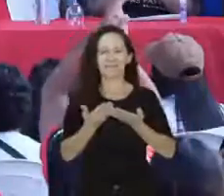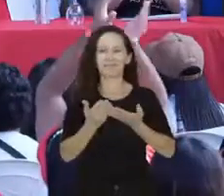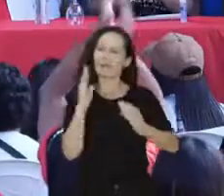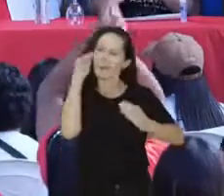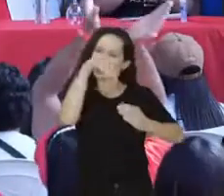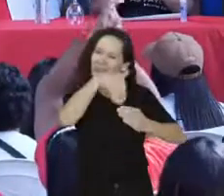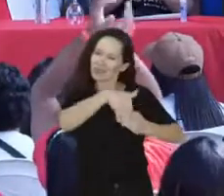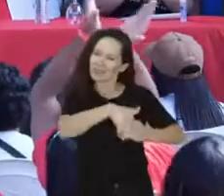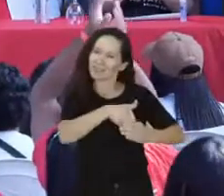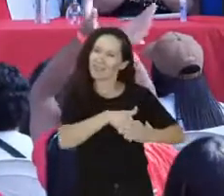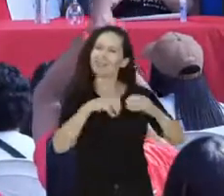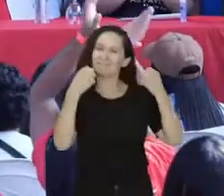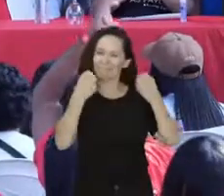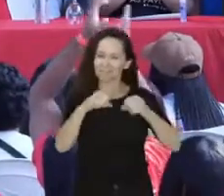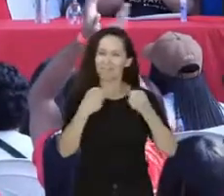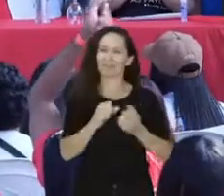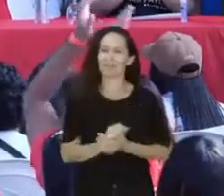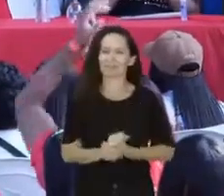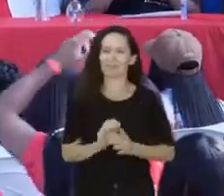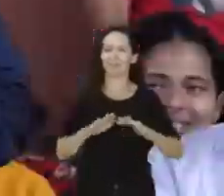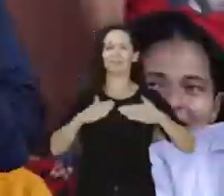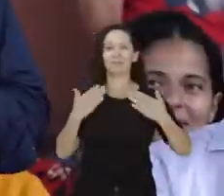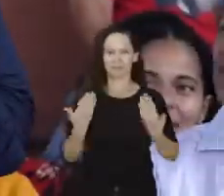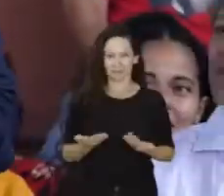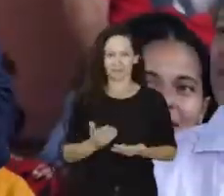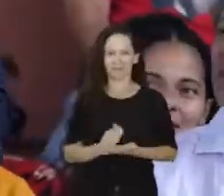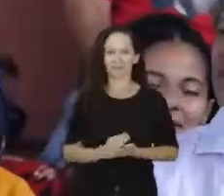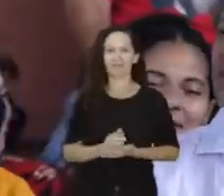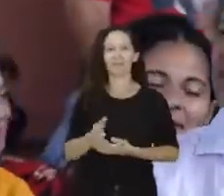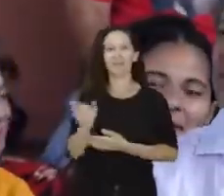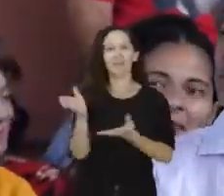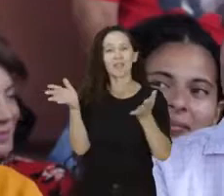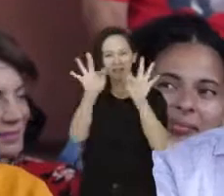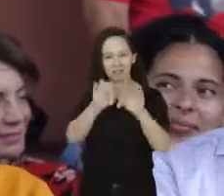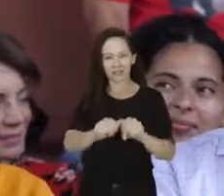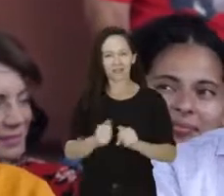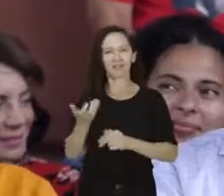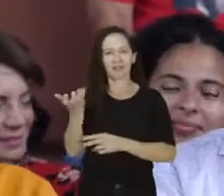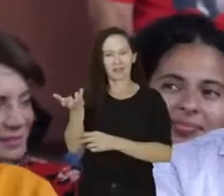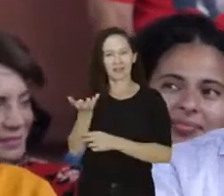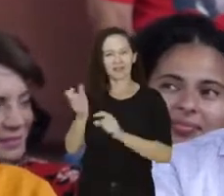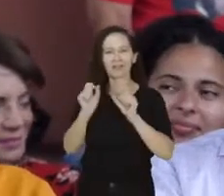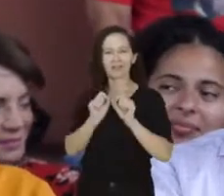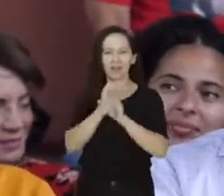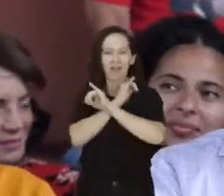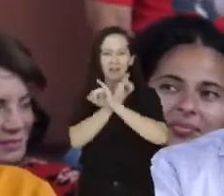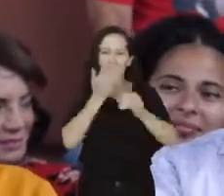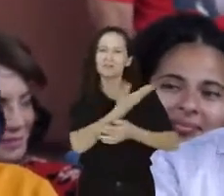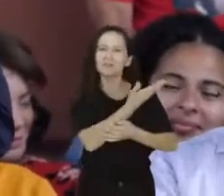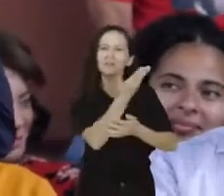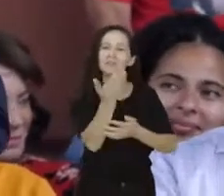Então, eu quero terminar dizendo para vocês o seguinte, olha,